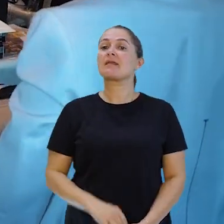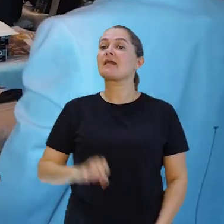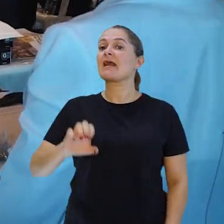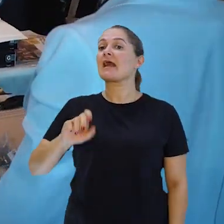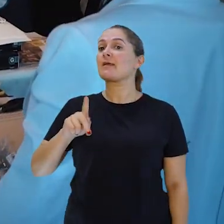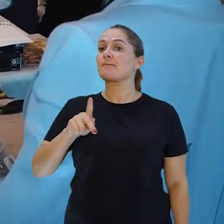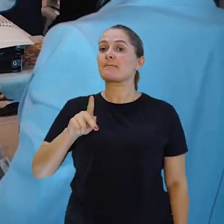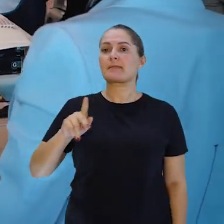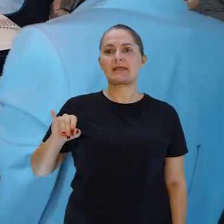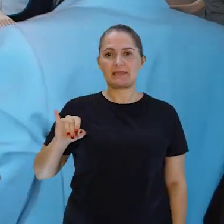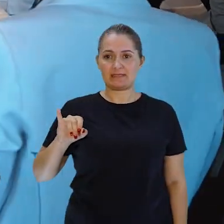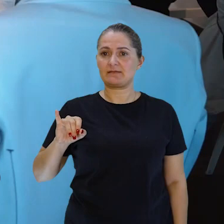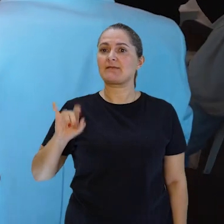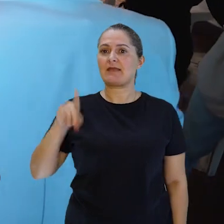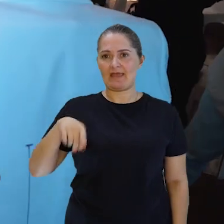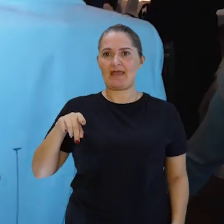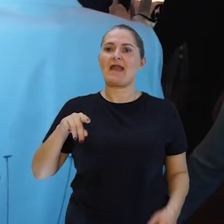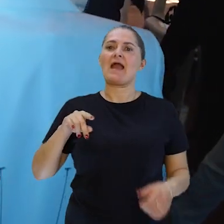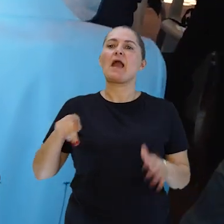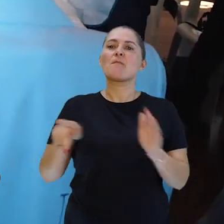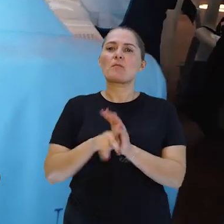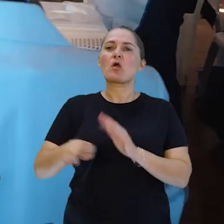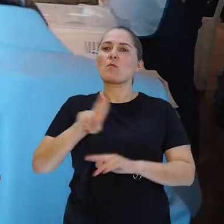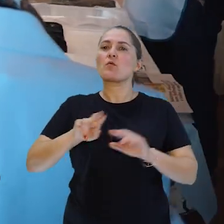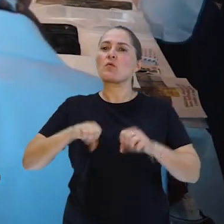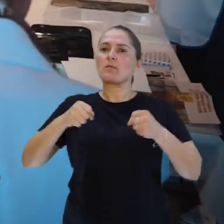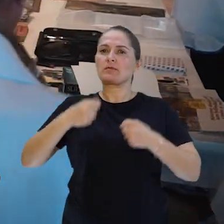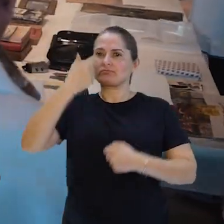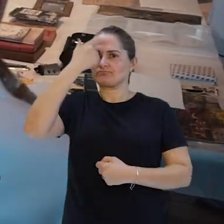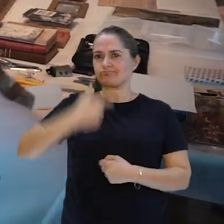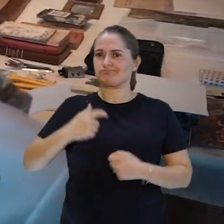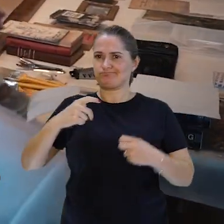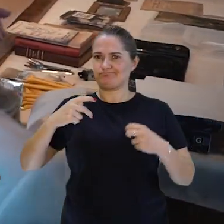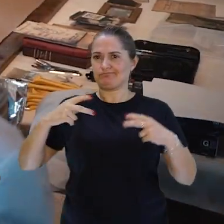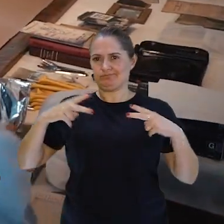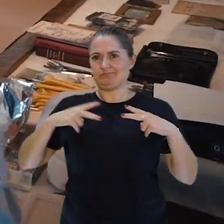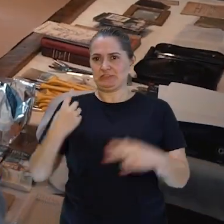Tá? EPIs, então, né, equipamentos de proteção individual.